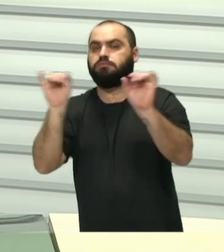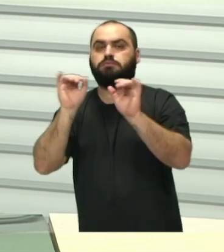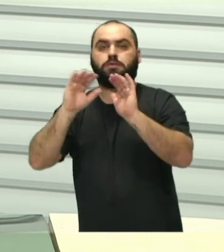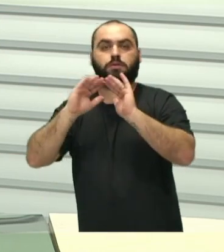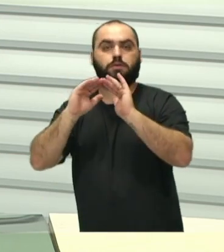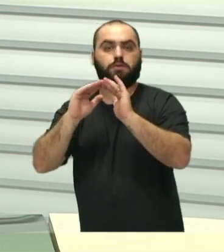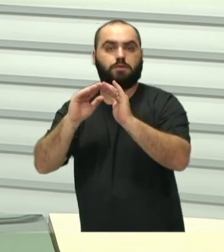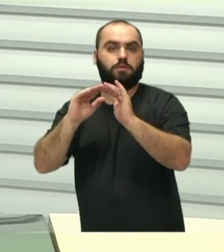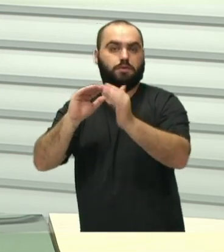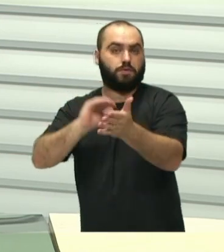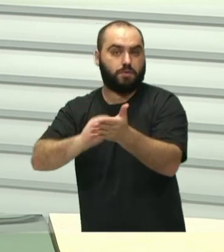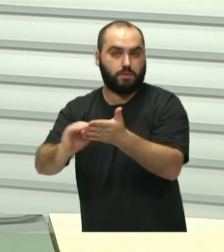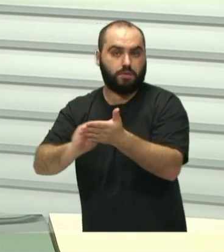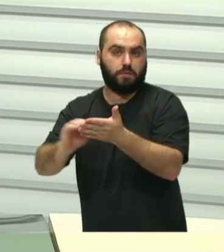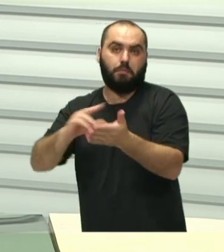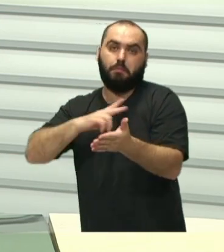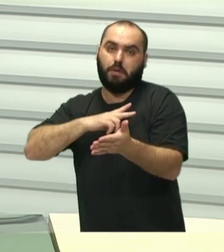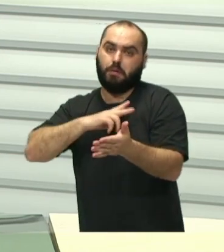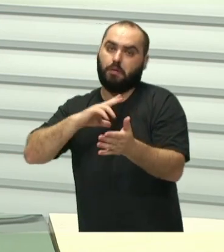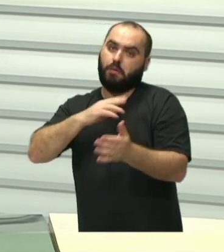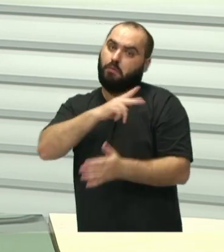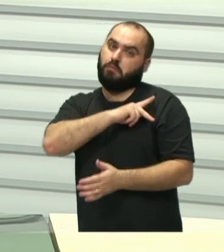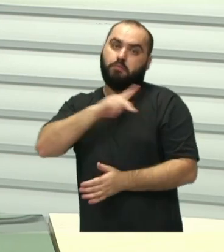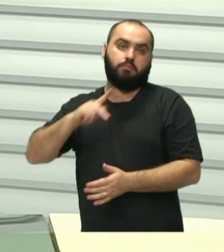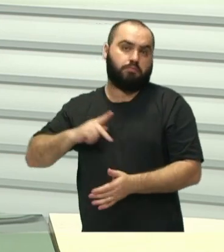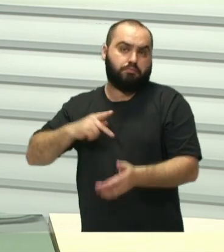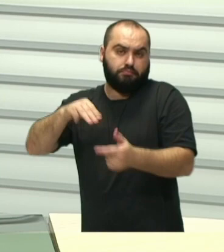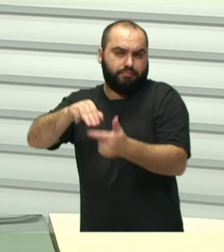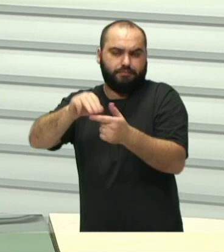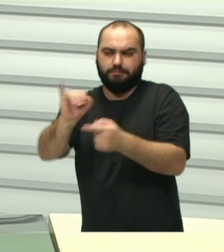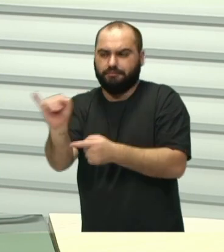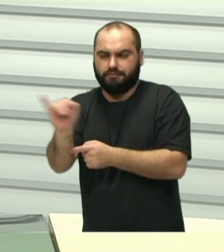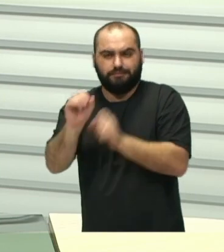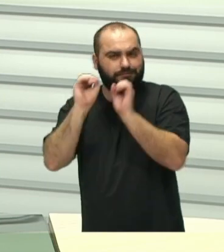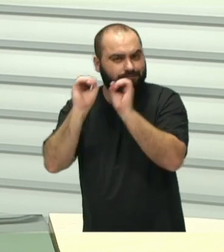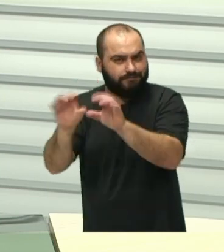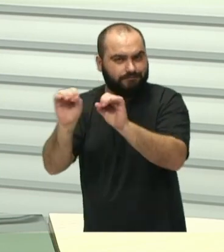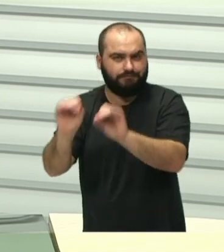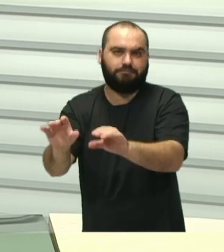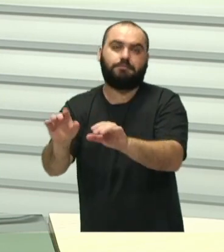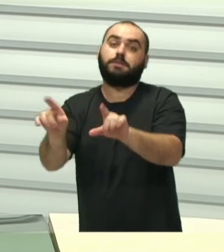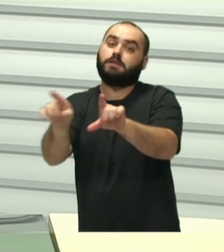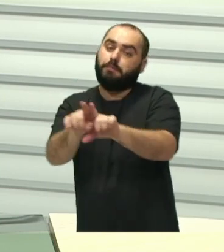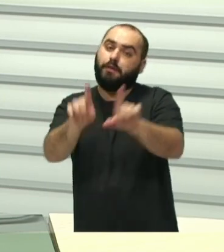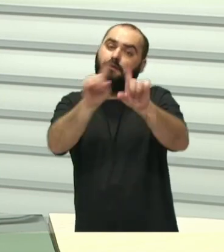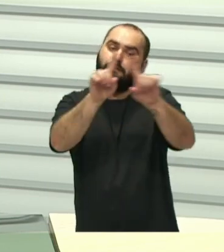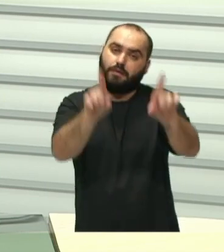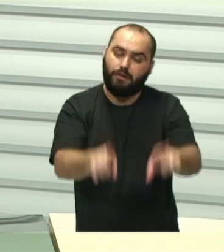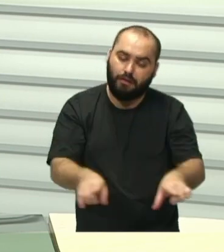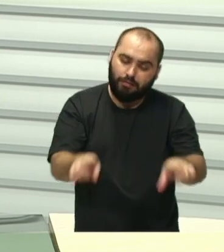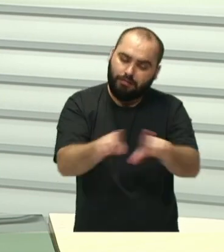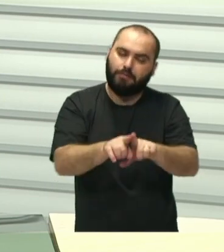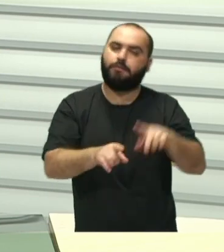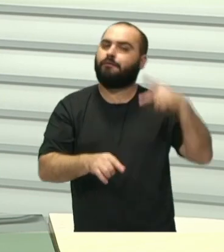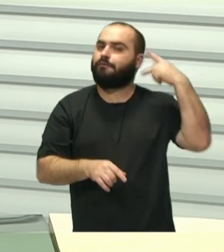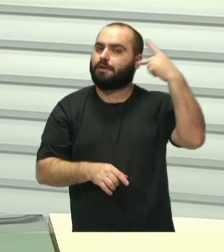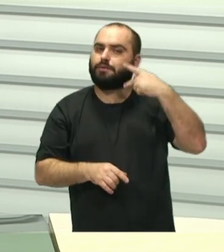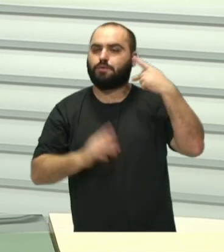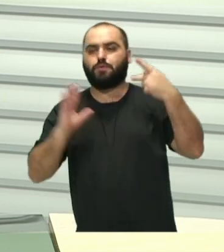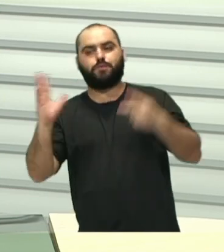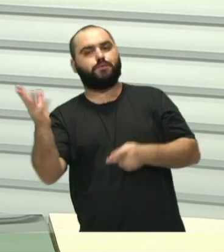seja lá pública ou privada do nosso município e também para os servidores e para os vereadores estão